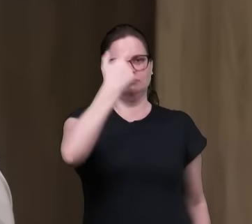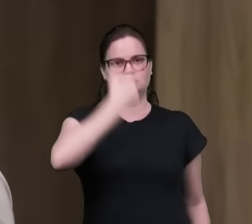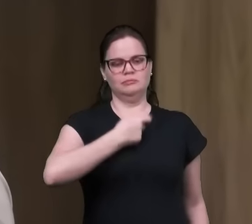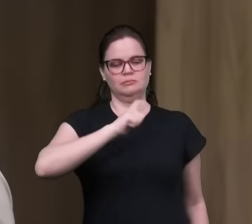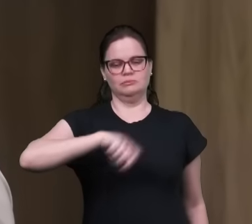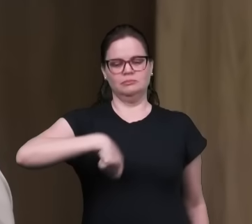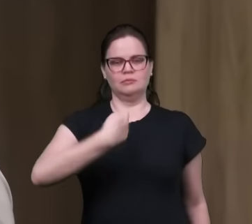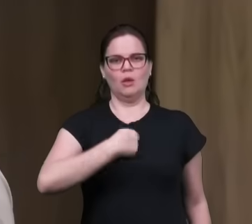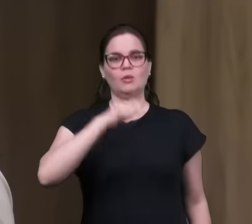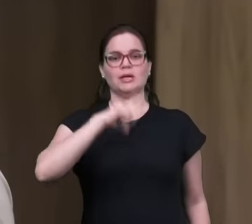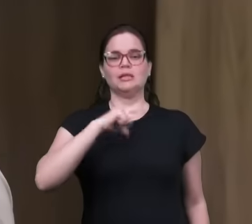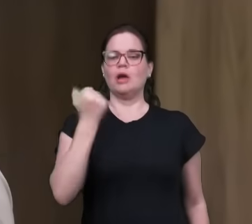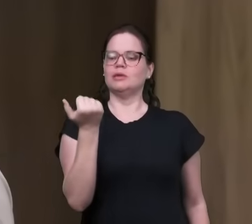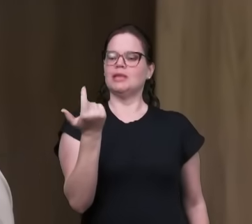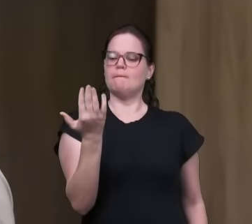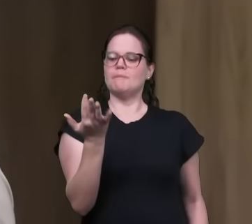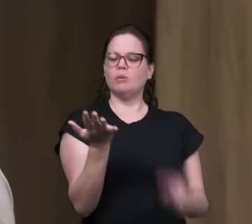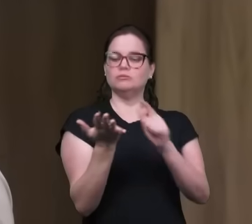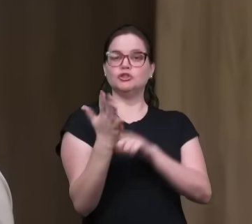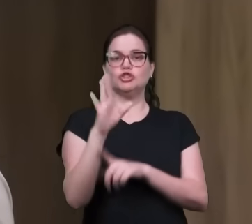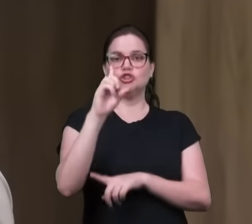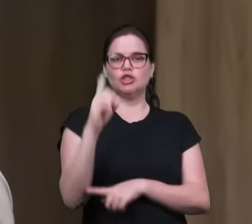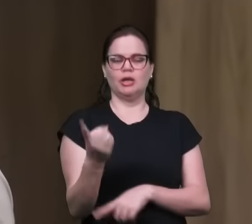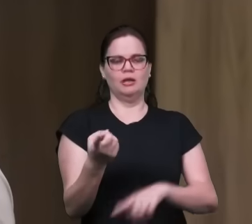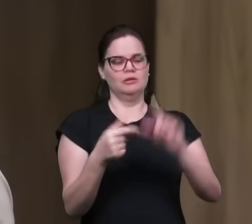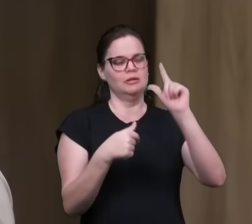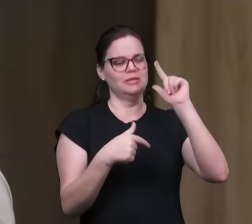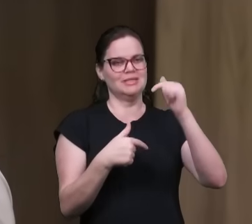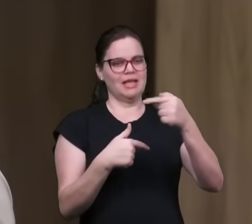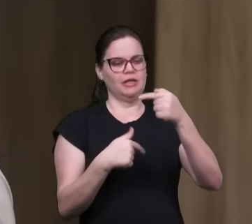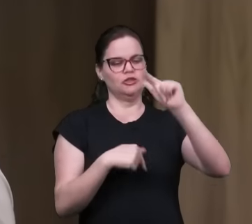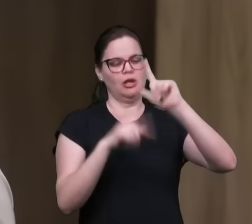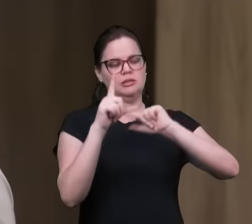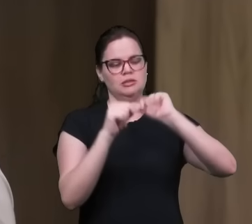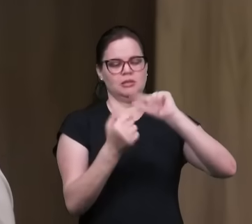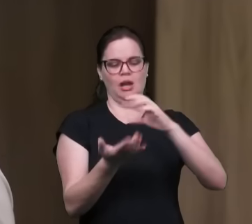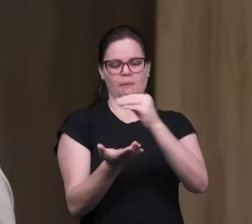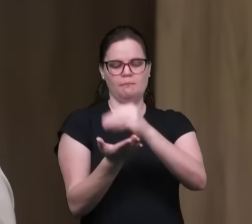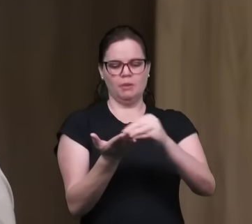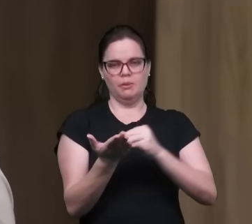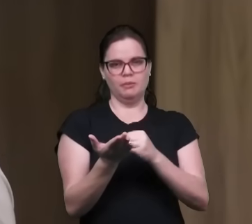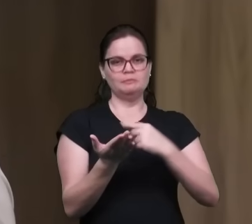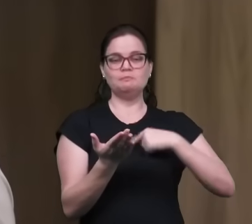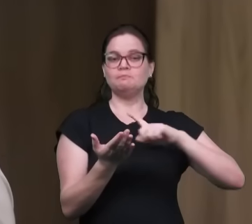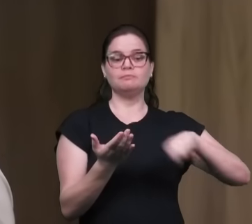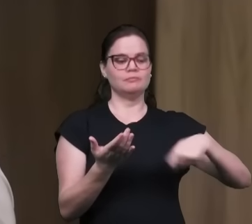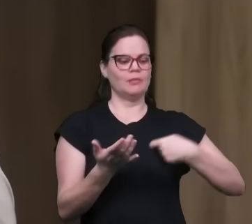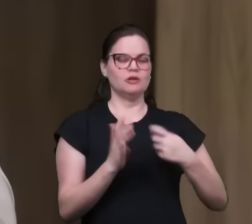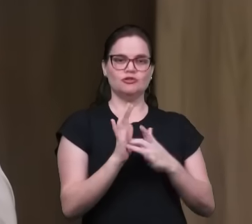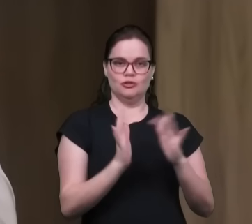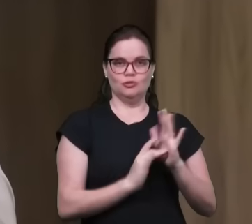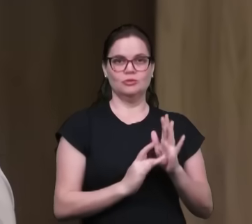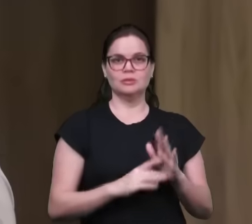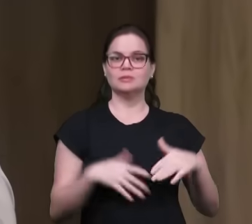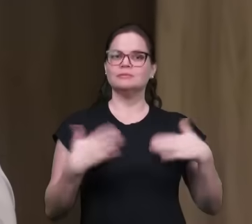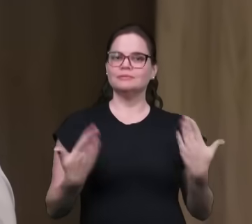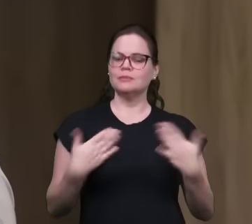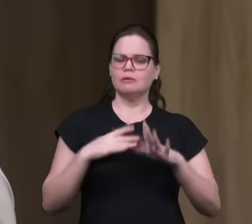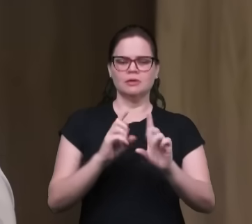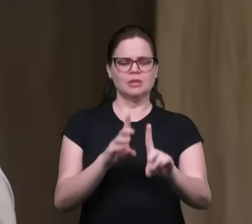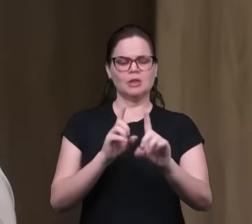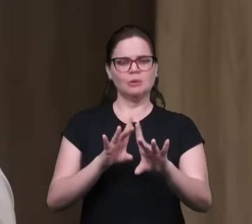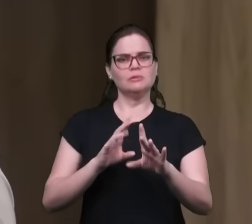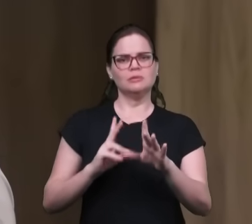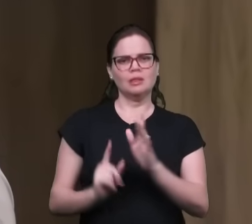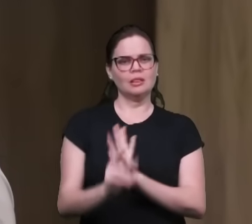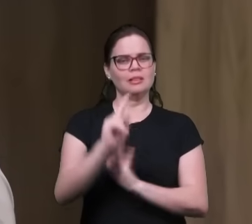estrelas. Então, eles iam falar a respeito de Jesus. Isto diz Jesus. Então, Jesus, o Evangelho Eterno é exatamente isso. É Jesus falando no meio